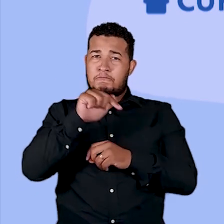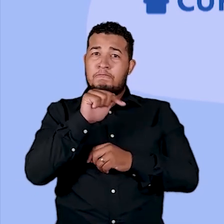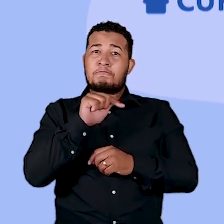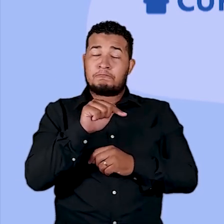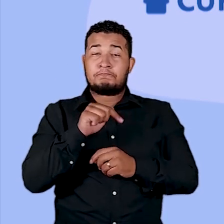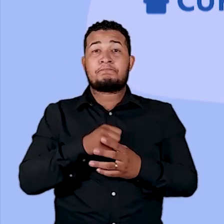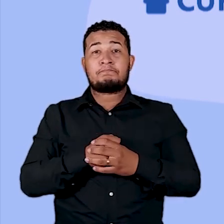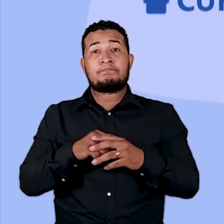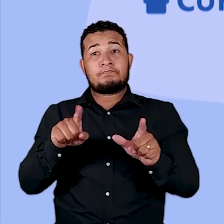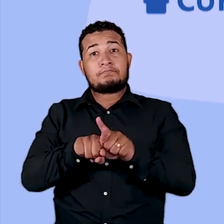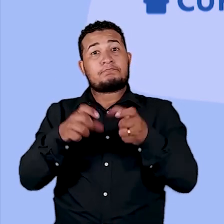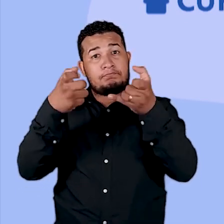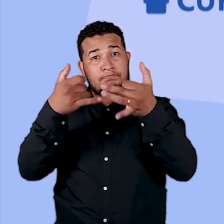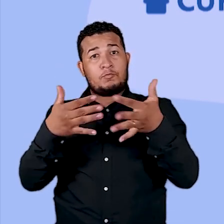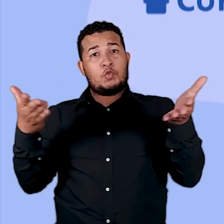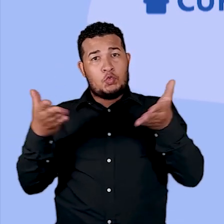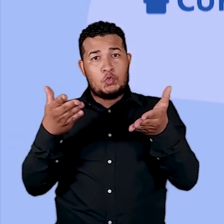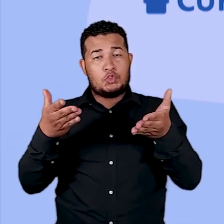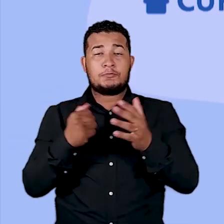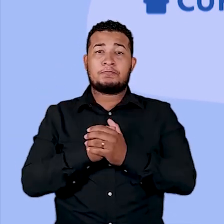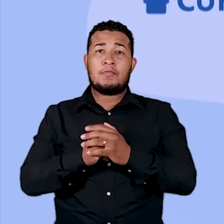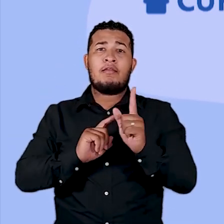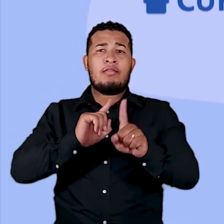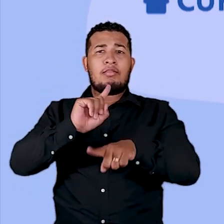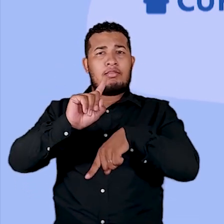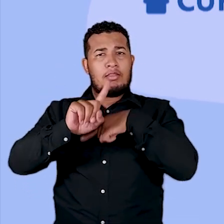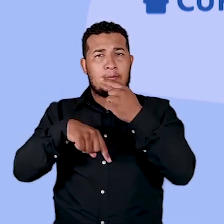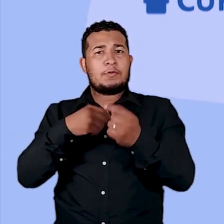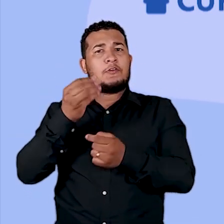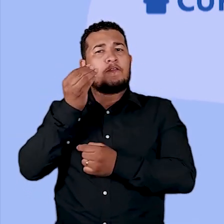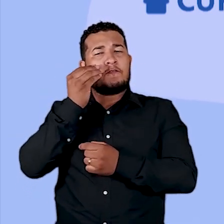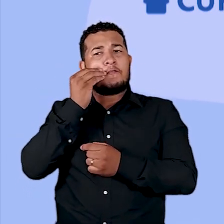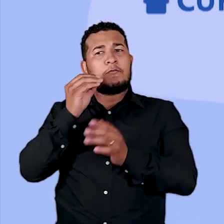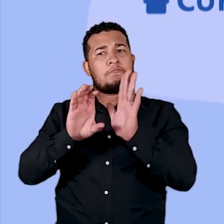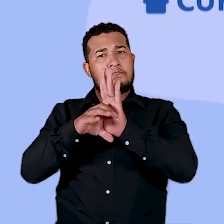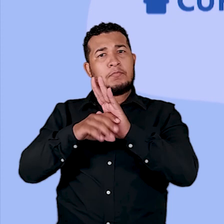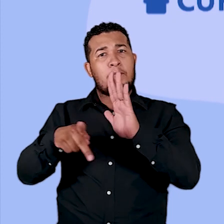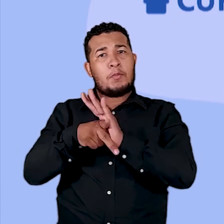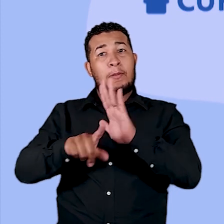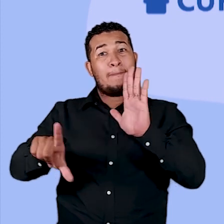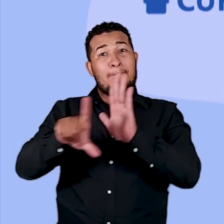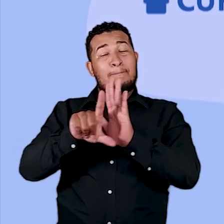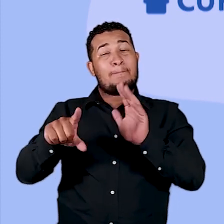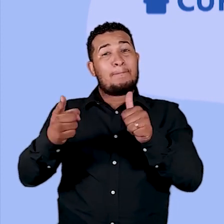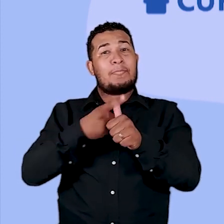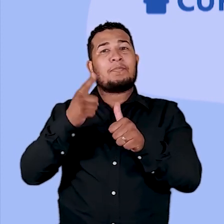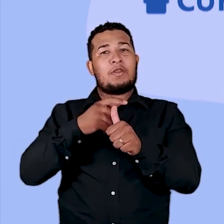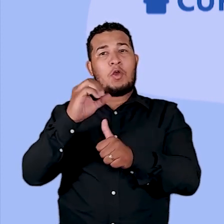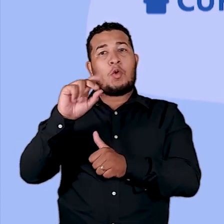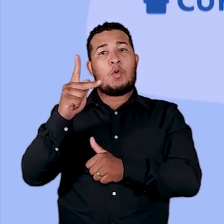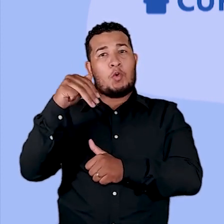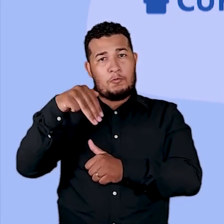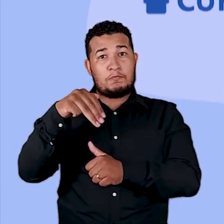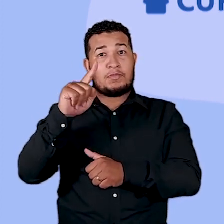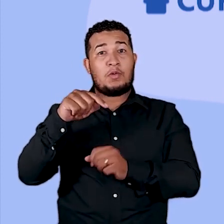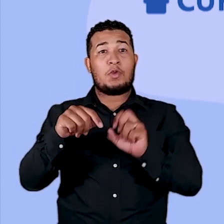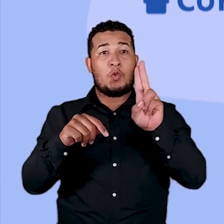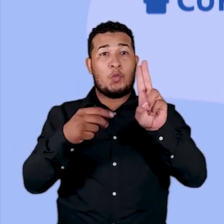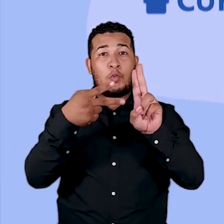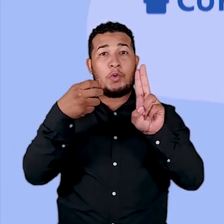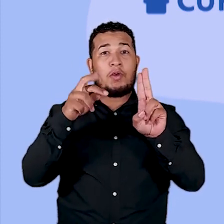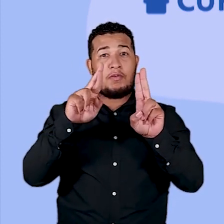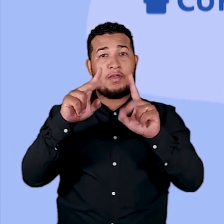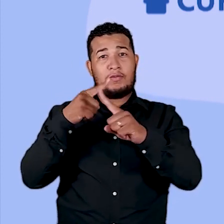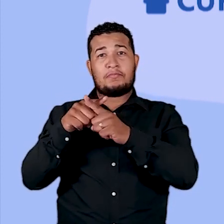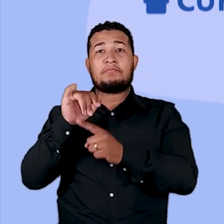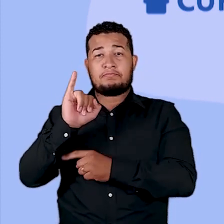aulas só sobre resistor, a gente falou sobre ele hoje. Depois a gente chegou na ideia de primeira lei de Ohm, definiu qual é a primeira lei de